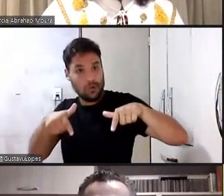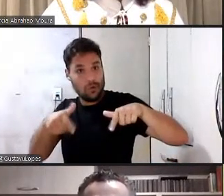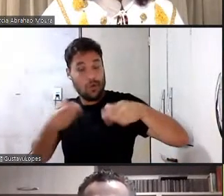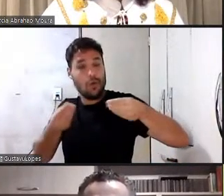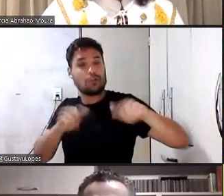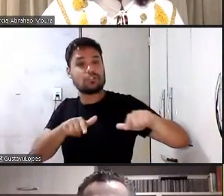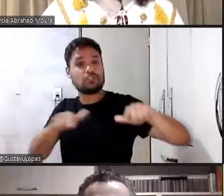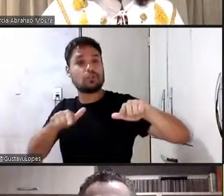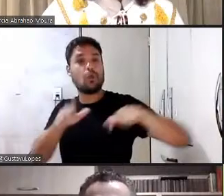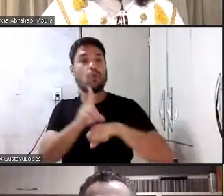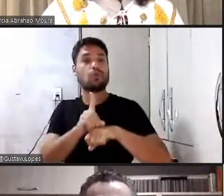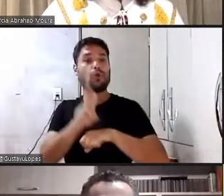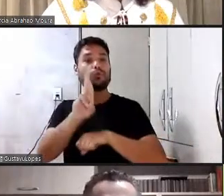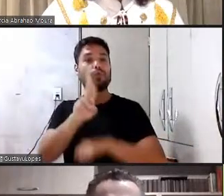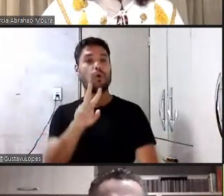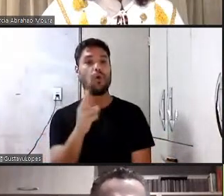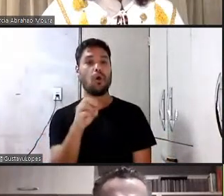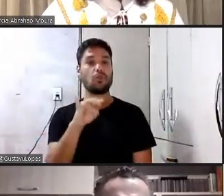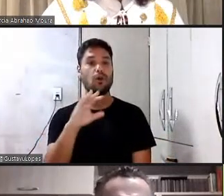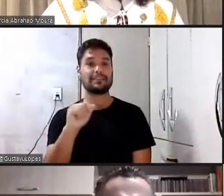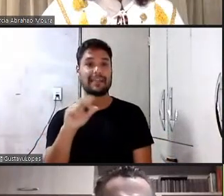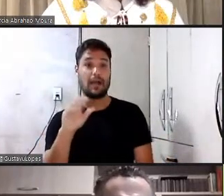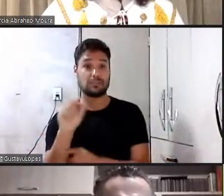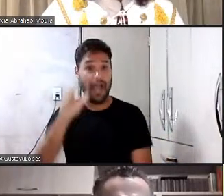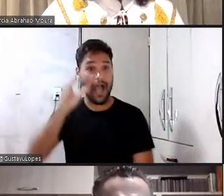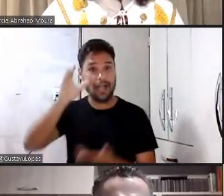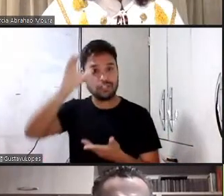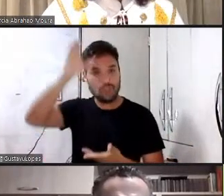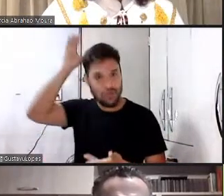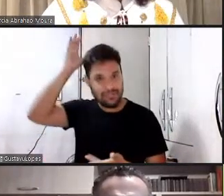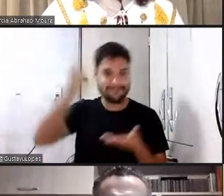doutor honoris causa a Noam Chomsky.